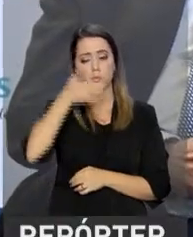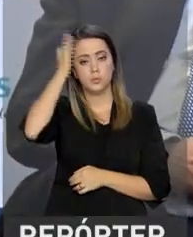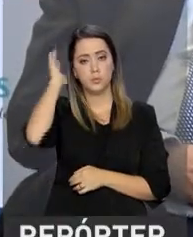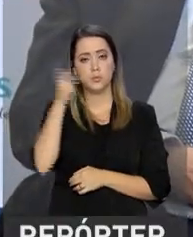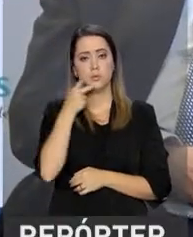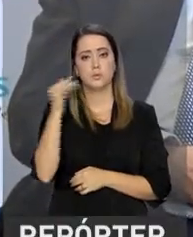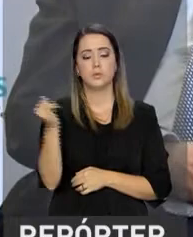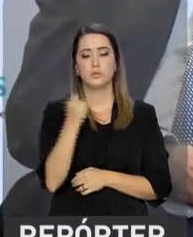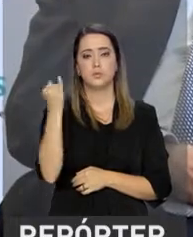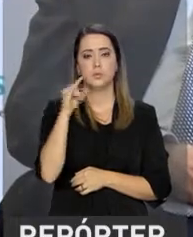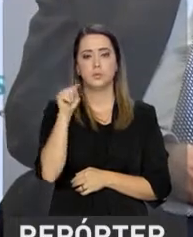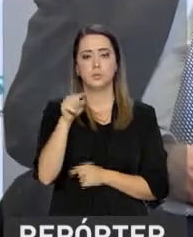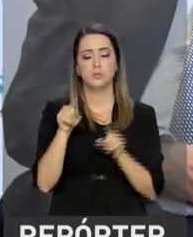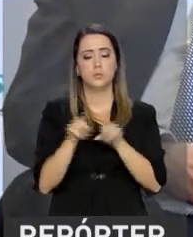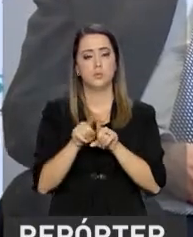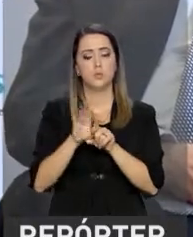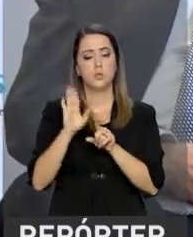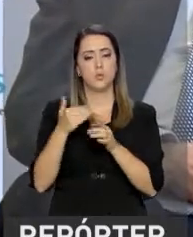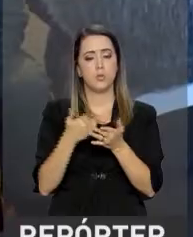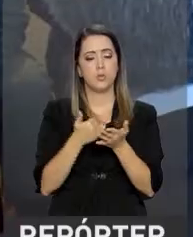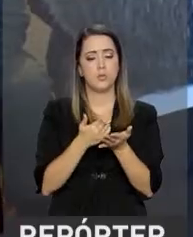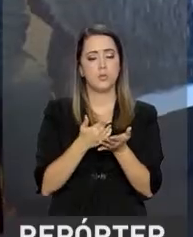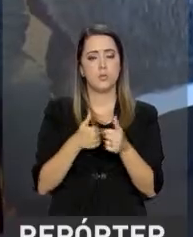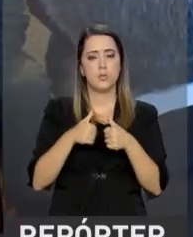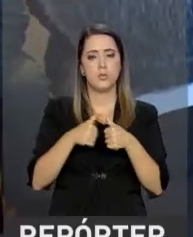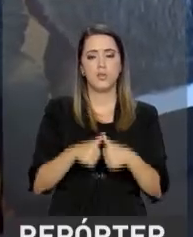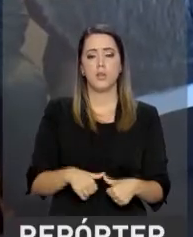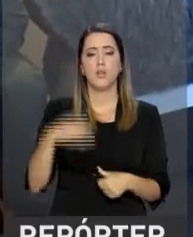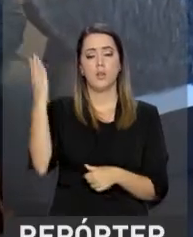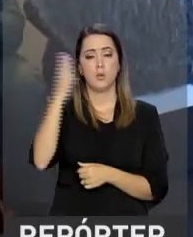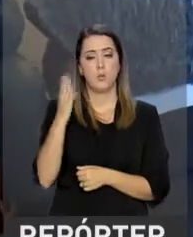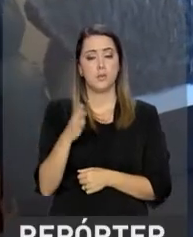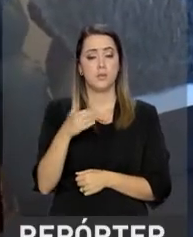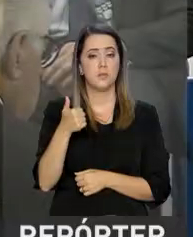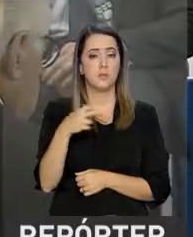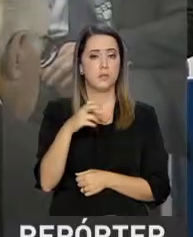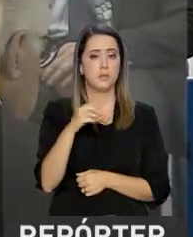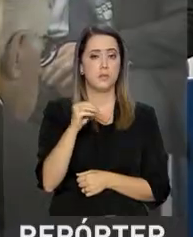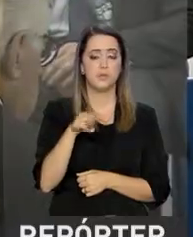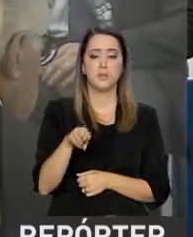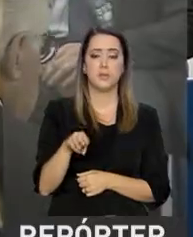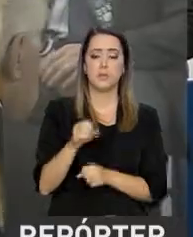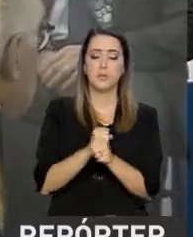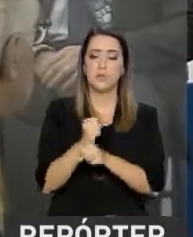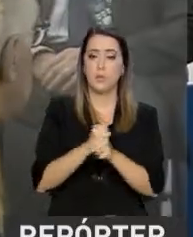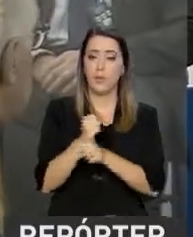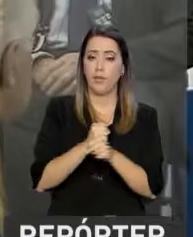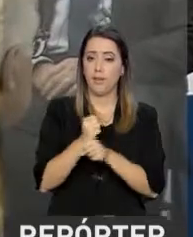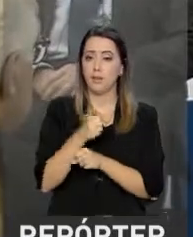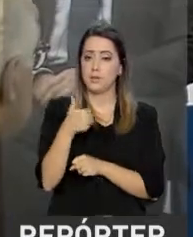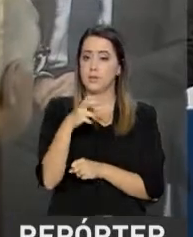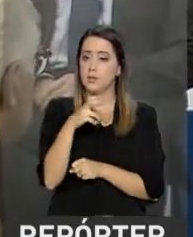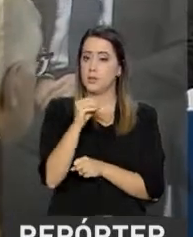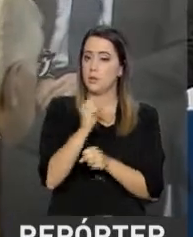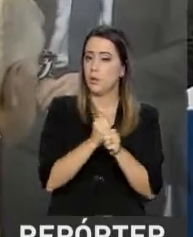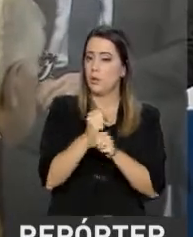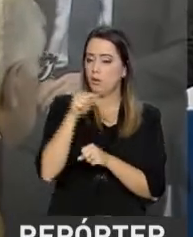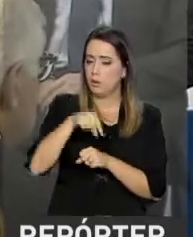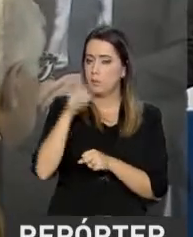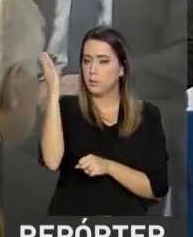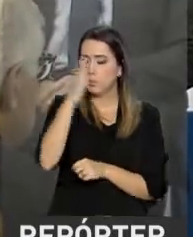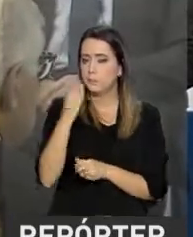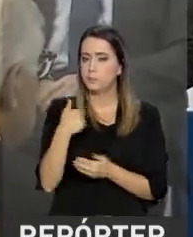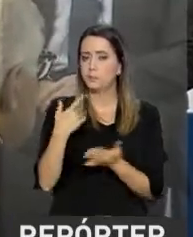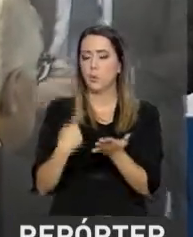Temer destacou que a empresa já está no Brasil há mais de 150 anos e que o acordo, neste momento, mostra a confiança